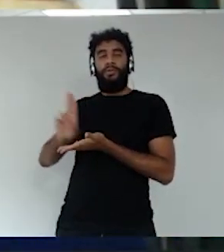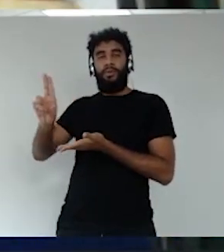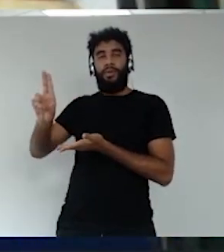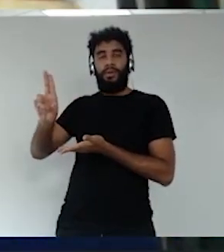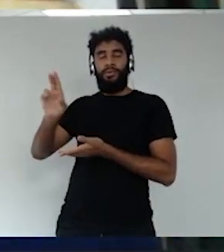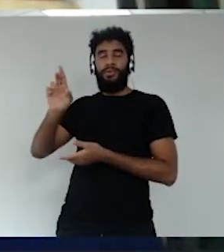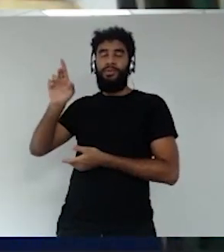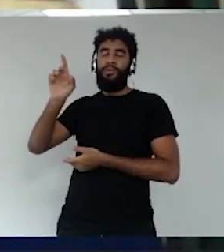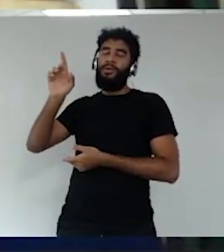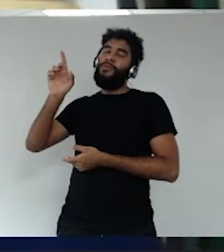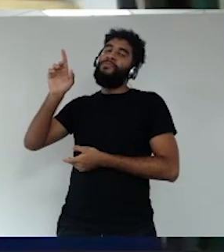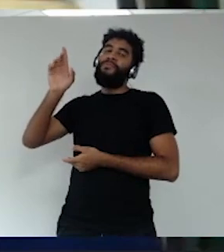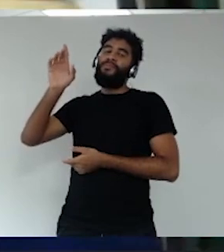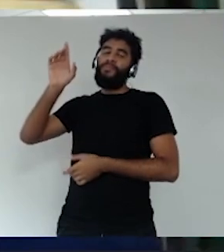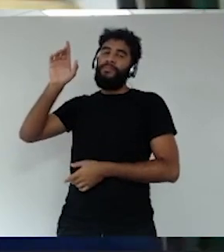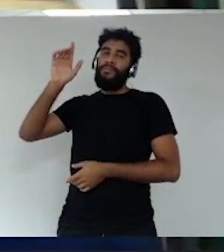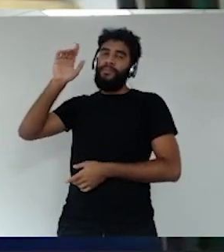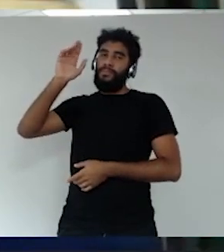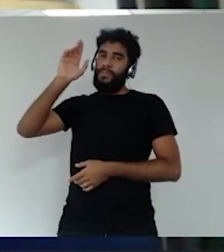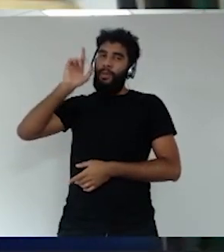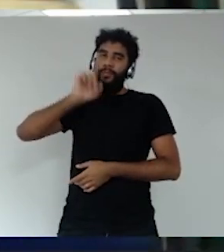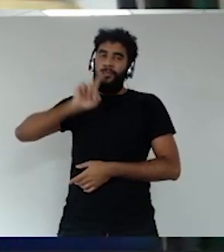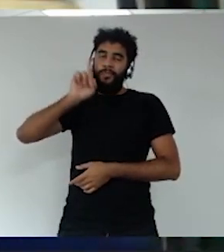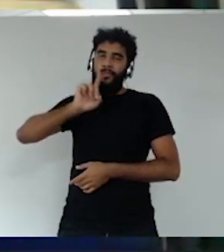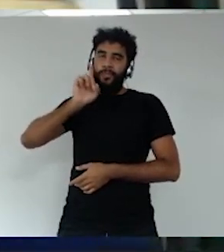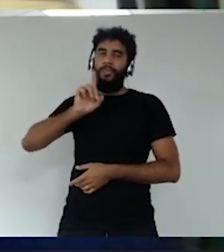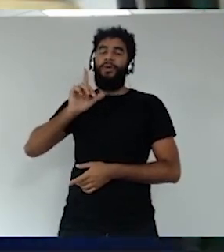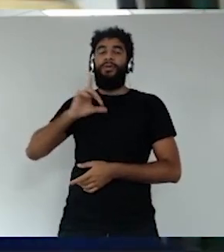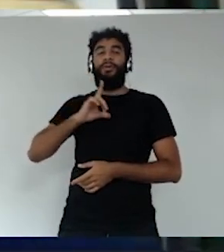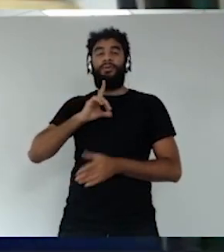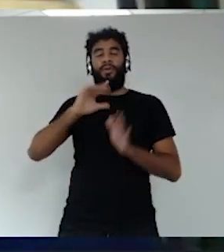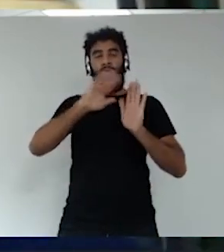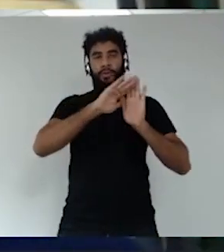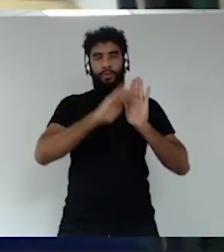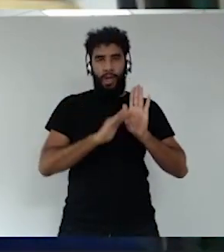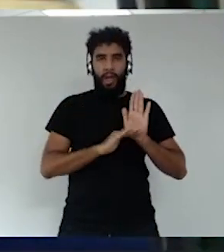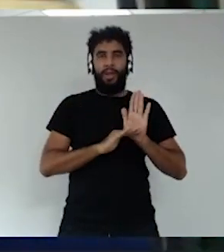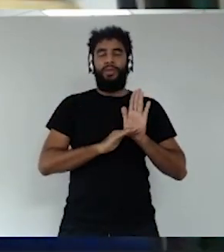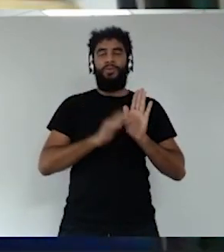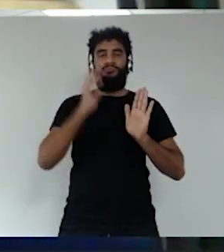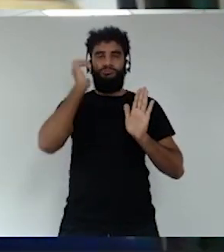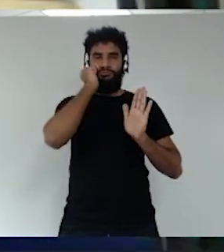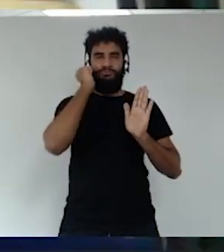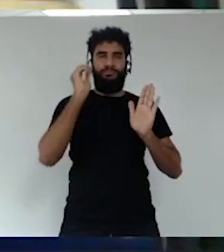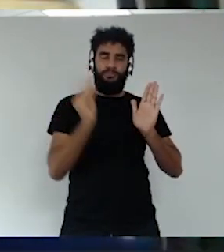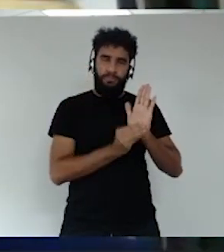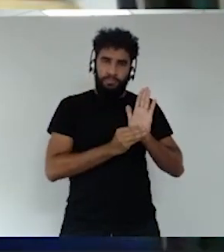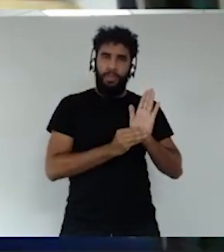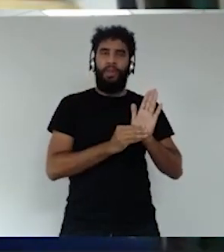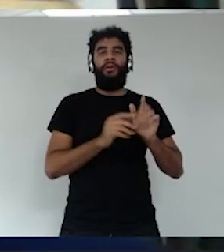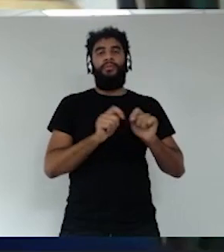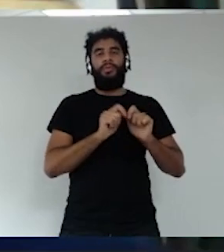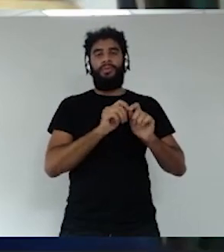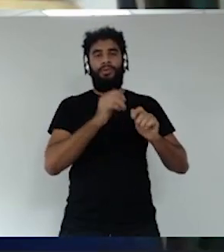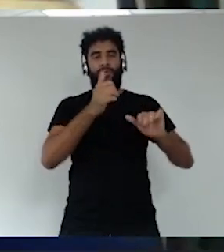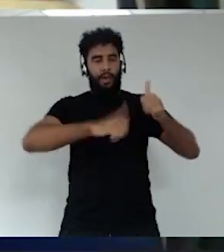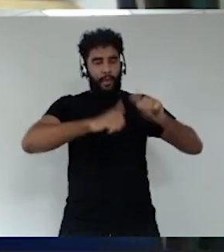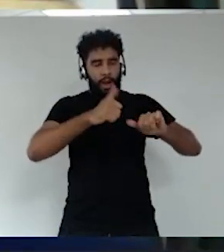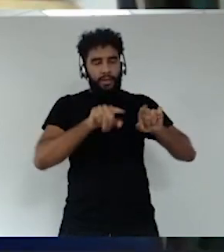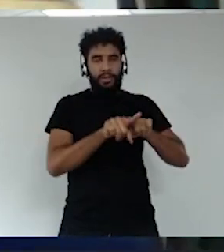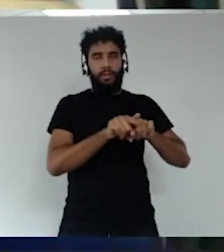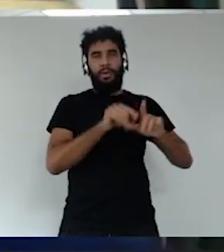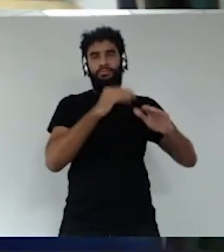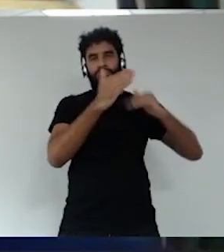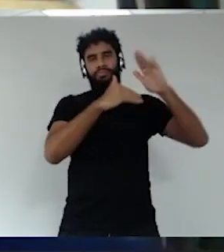Harvard, tem sido um padrão que nós temos adotado, fazendo variações e ampliações e enriquecimentos a partir das